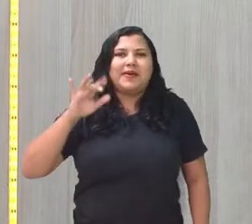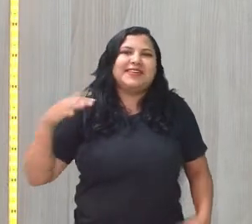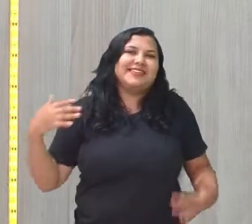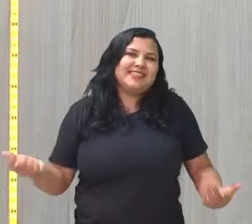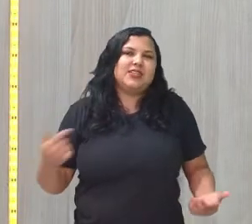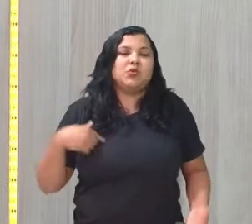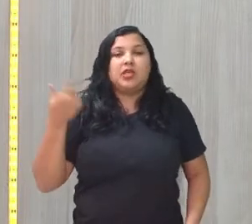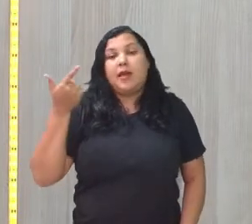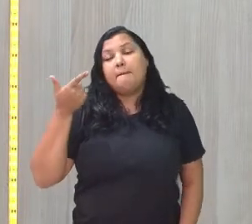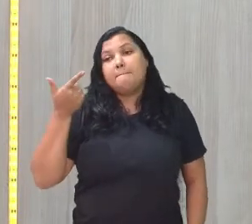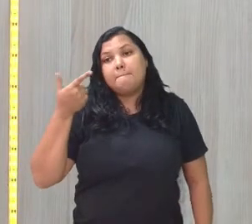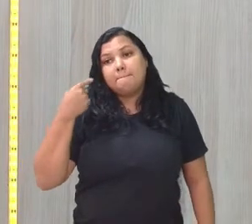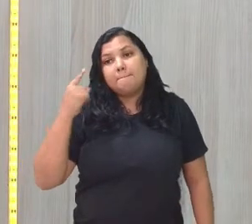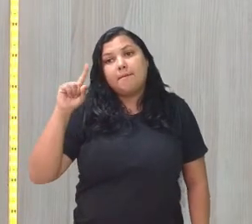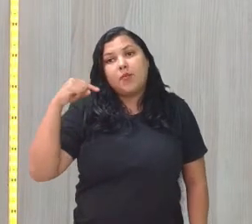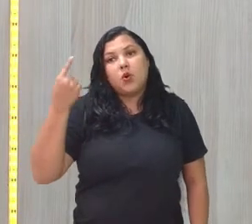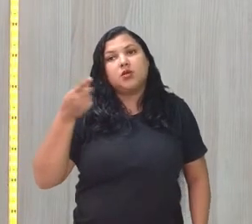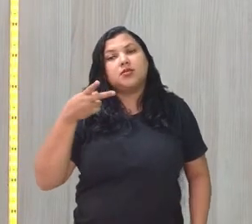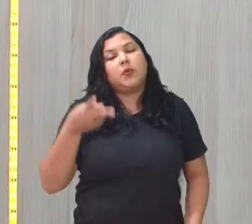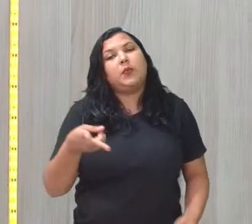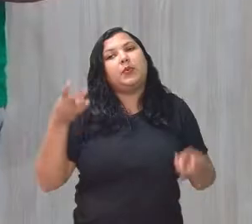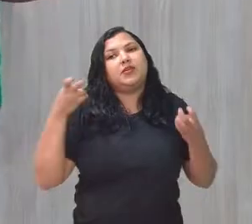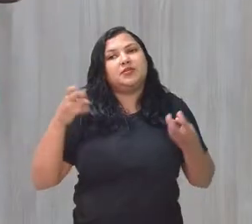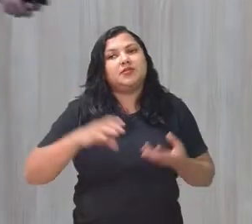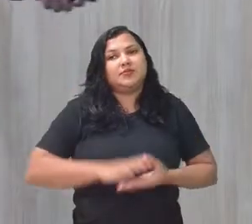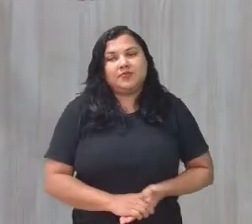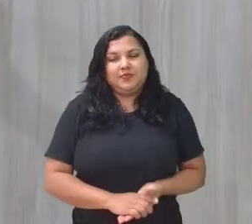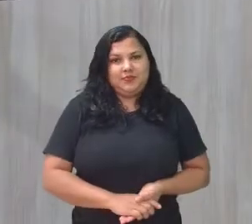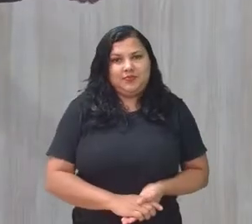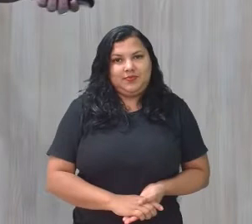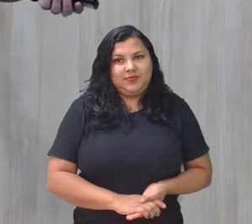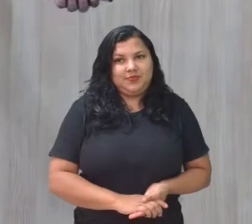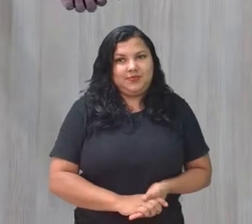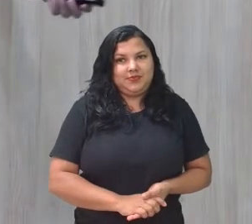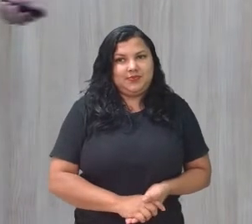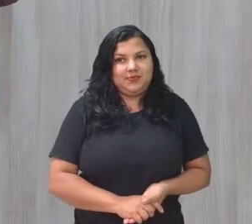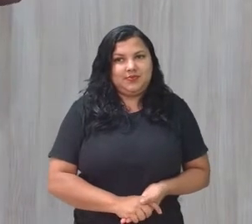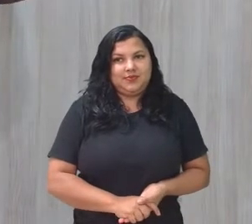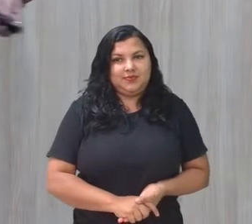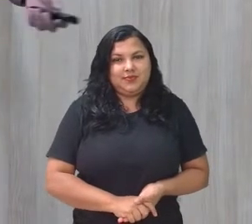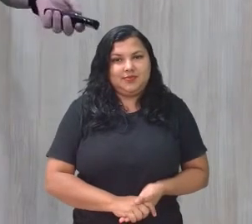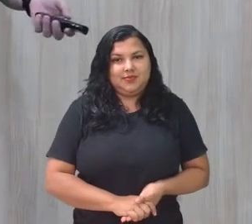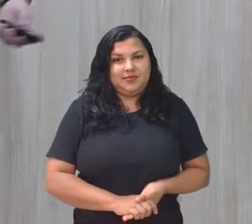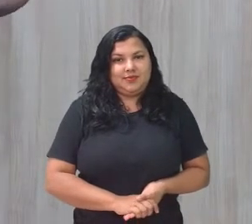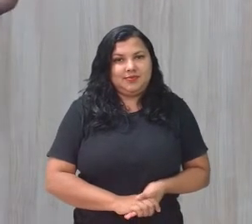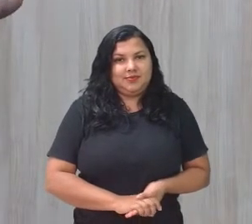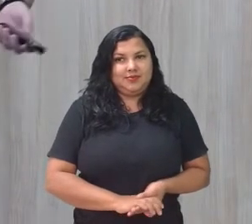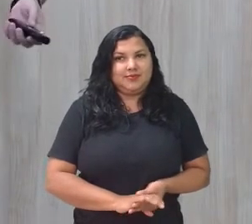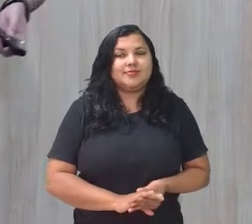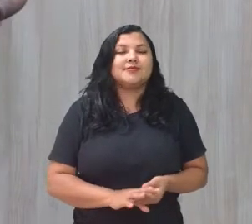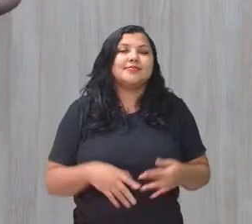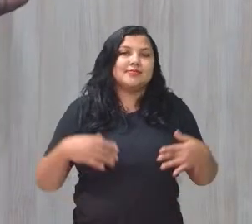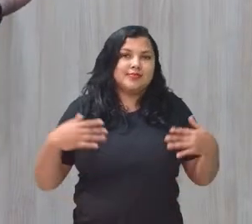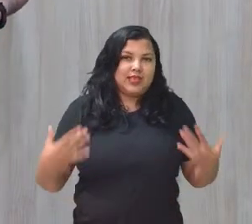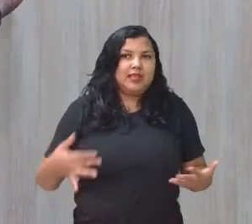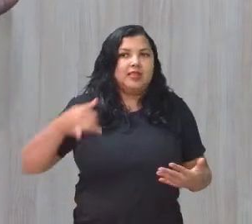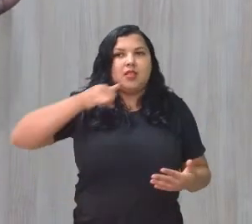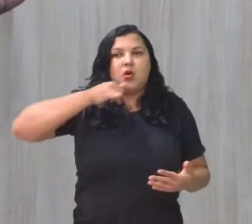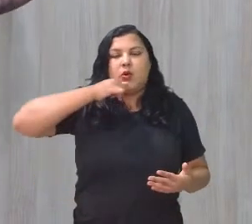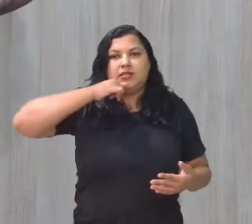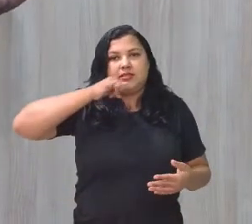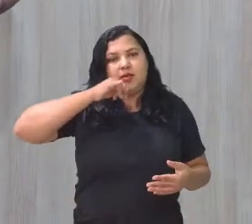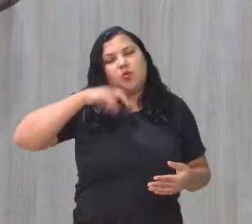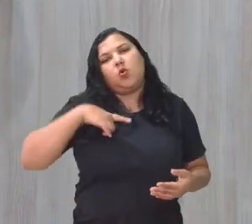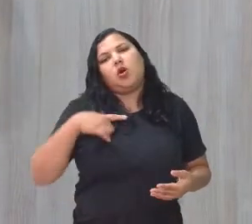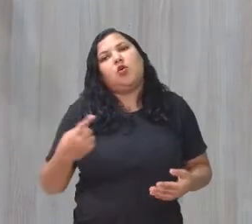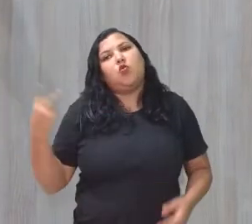percebi, eles cortaram um caminho aí, né, professor? Exatamente, porque na prática dele, né, todos os dois comerciantes não iam perder tempo fazendo todas aquelas contas.